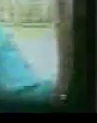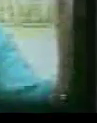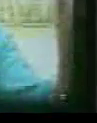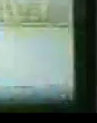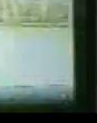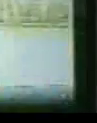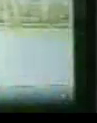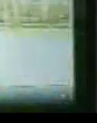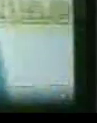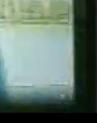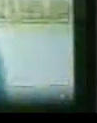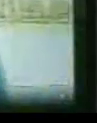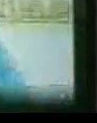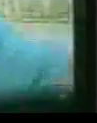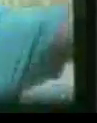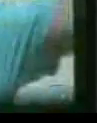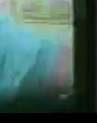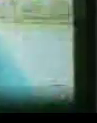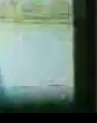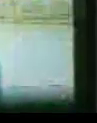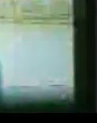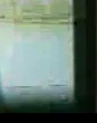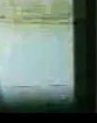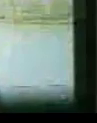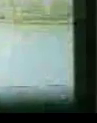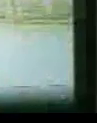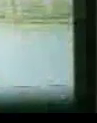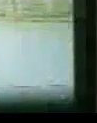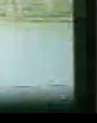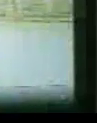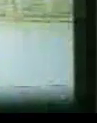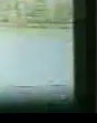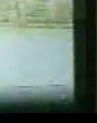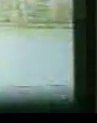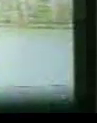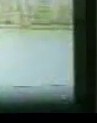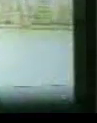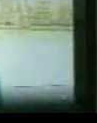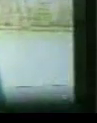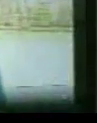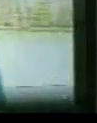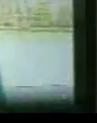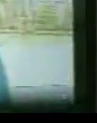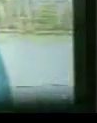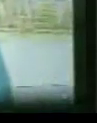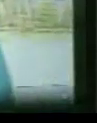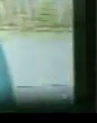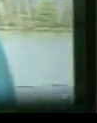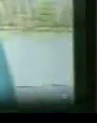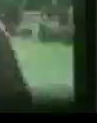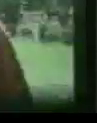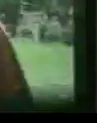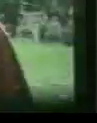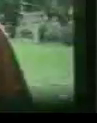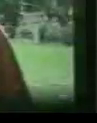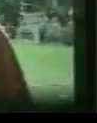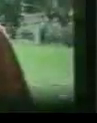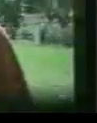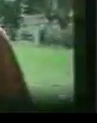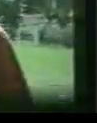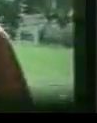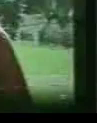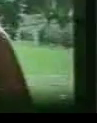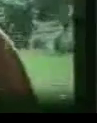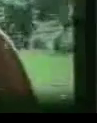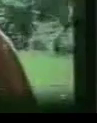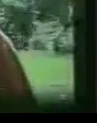Bom, então é só para ilustrar algumas, como está a obra da Via Rápida. mas hoje, através da